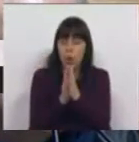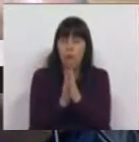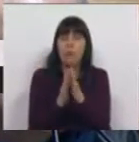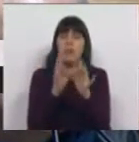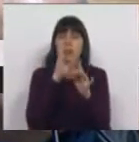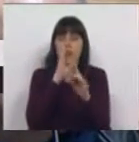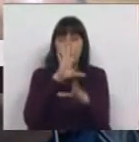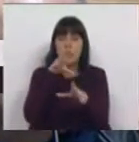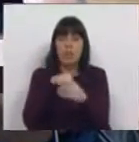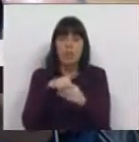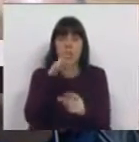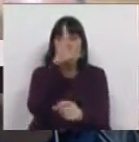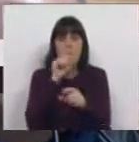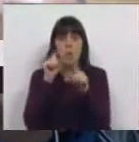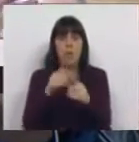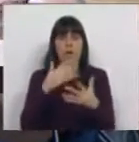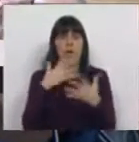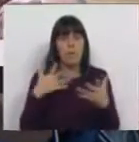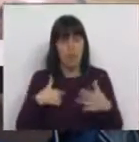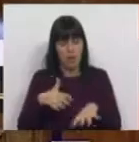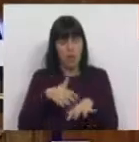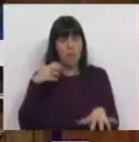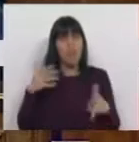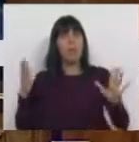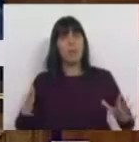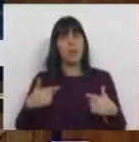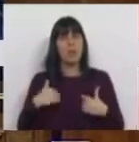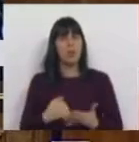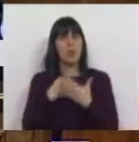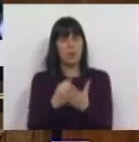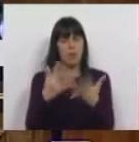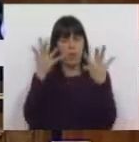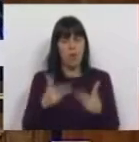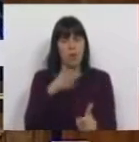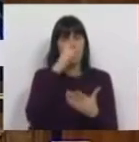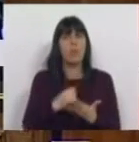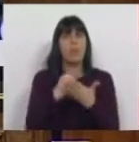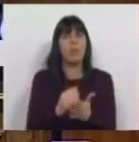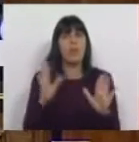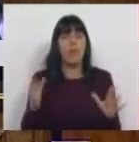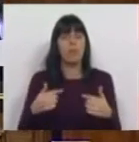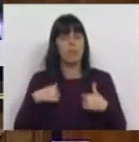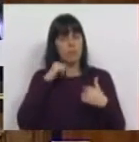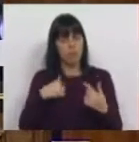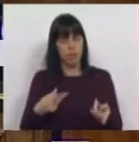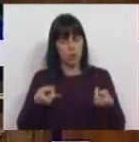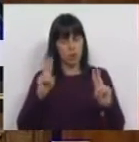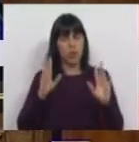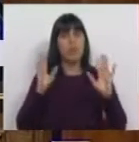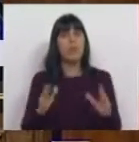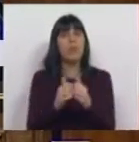mesmo que elas incluam o governo cuja maioria parlamentar nós apoiamos e o Orçamento do Estado que apoiamos. E por isso estamos disponíveis para